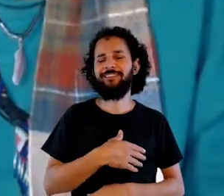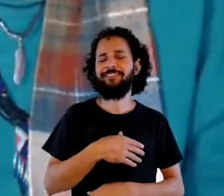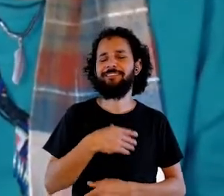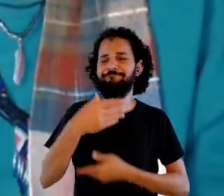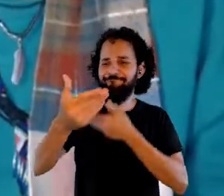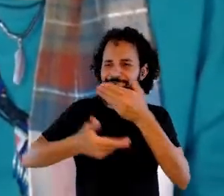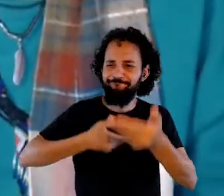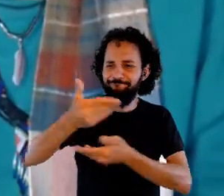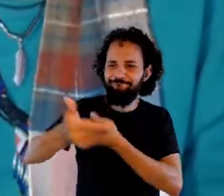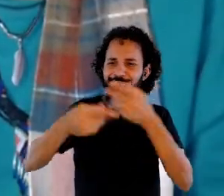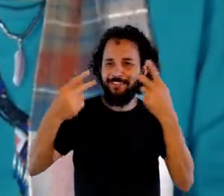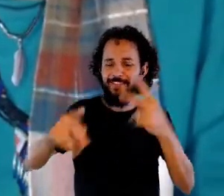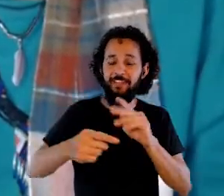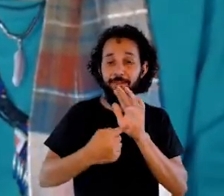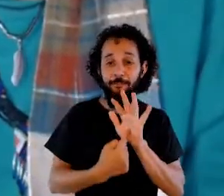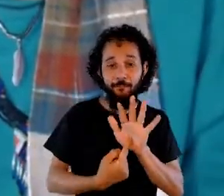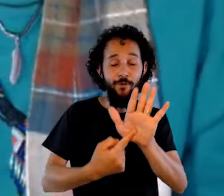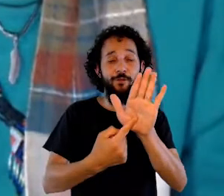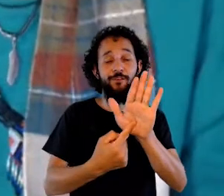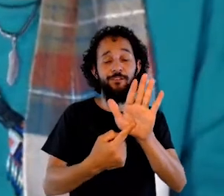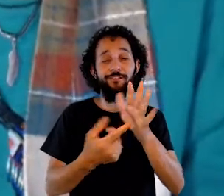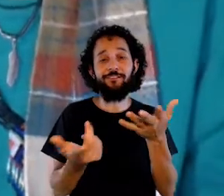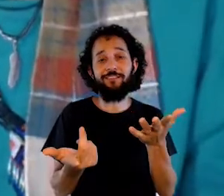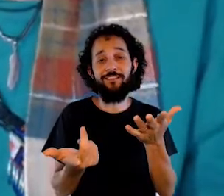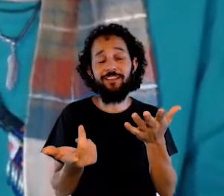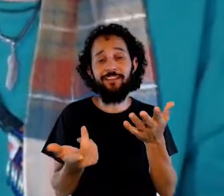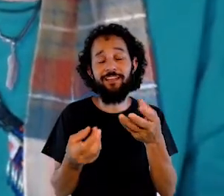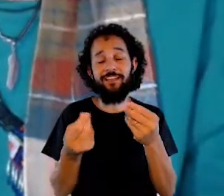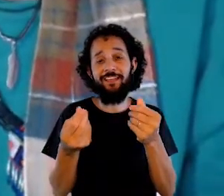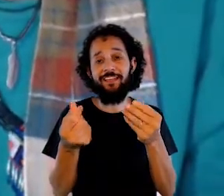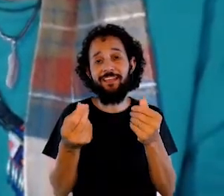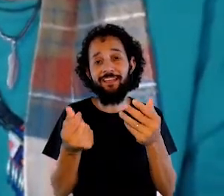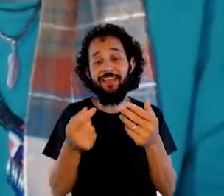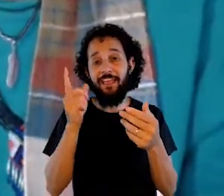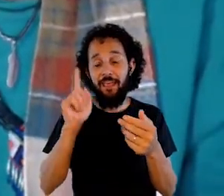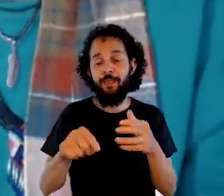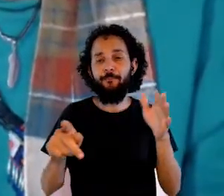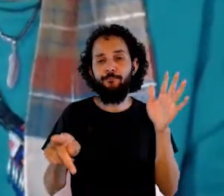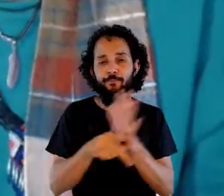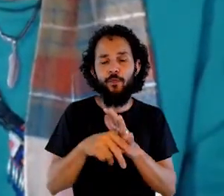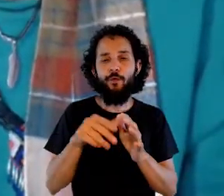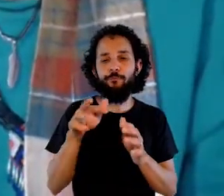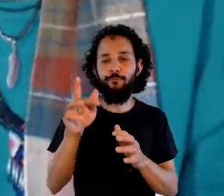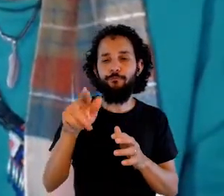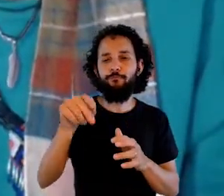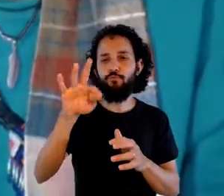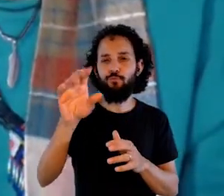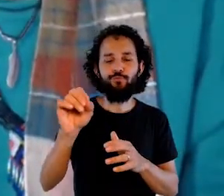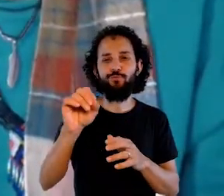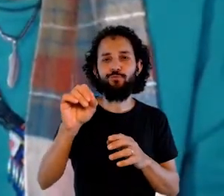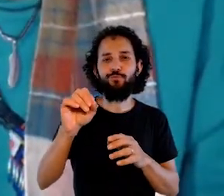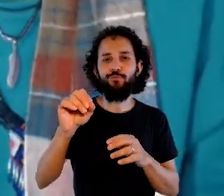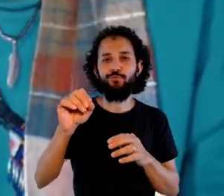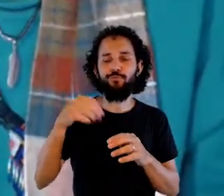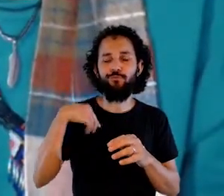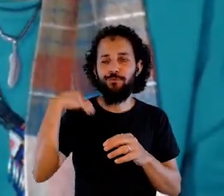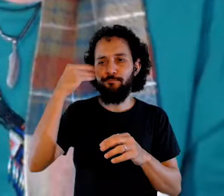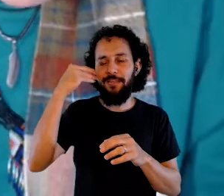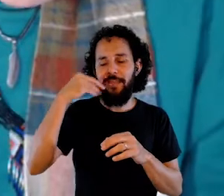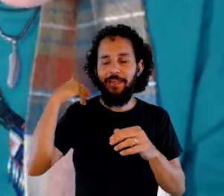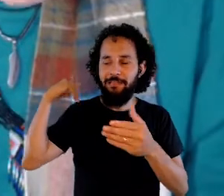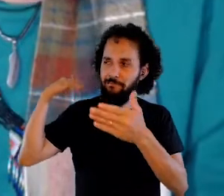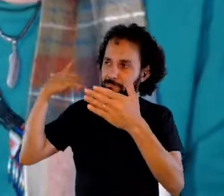é um fruto, assim, né, de um caminhar meu de 27 anos de teatro e também desse